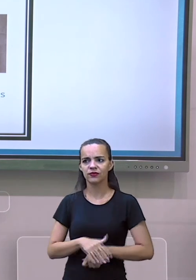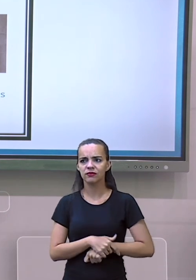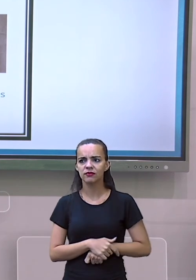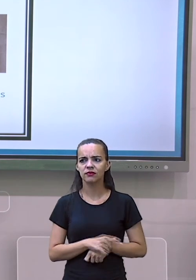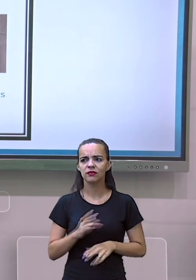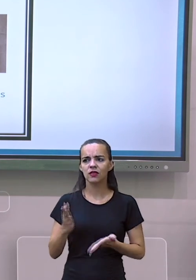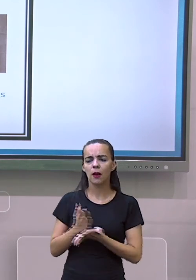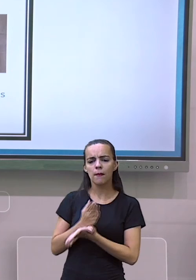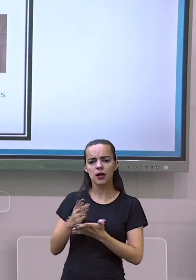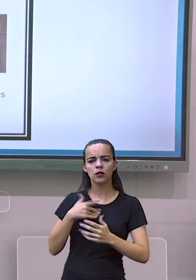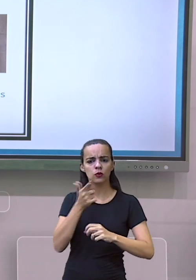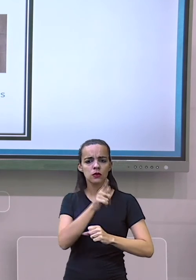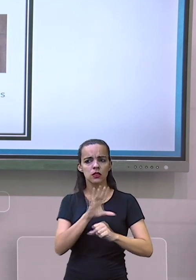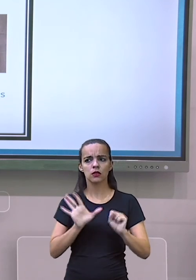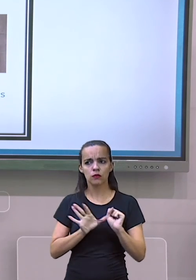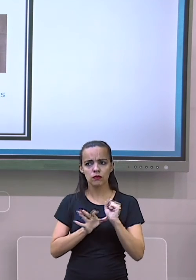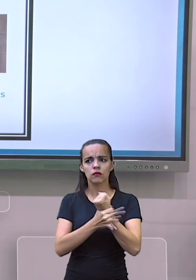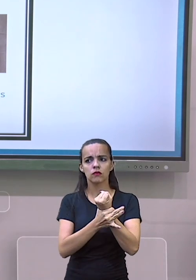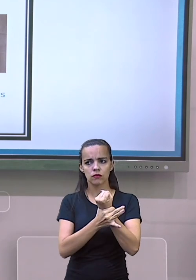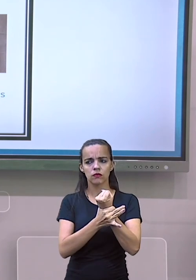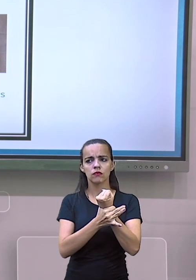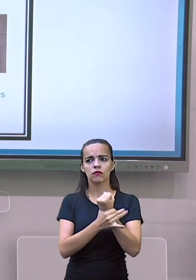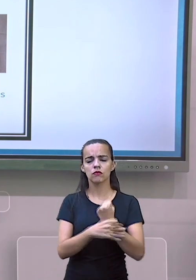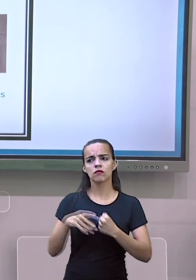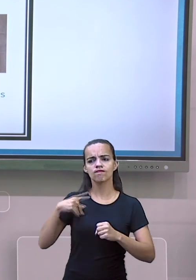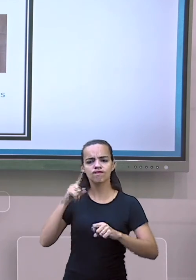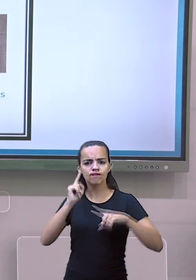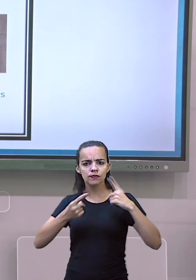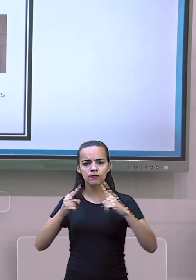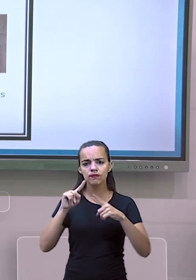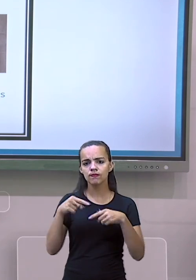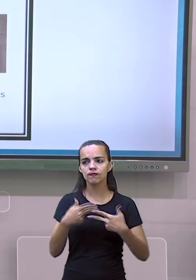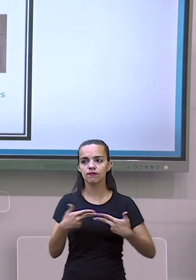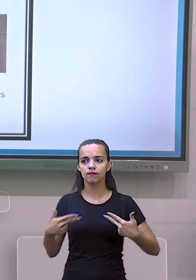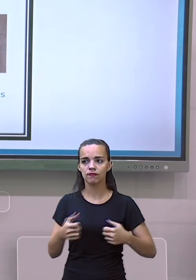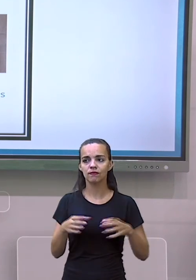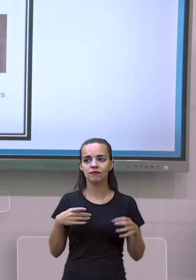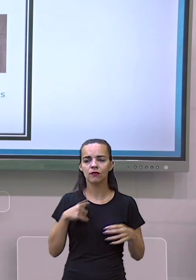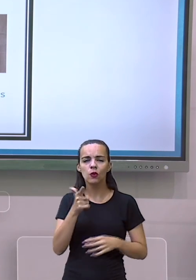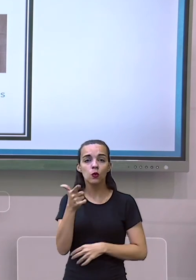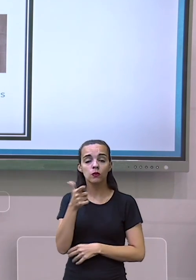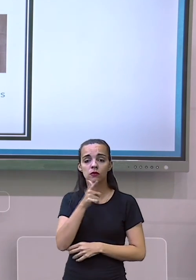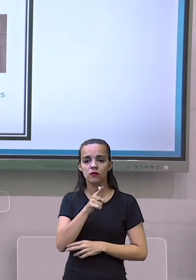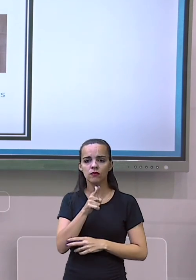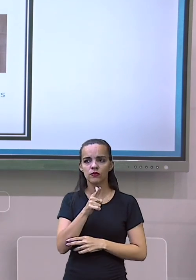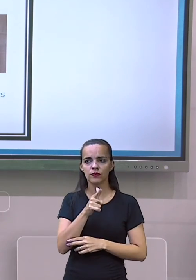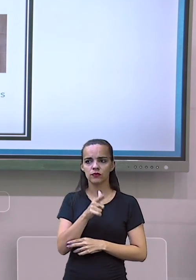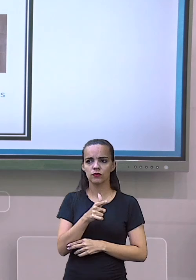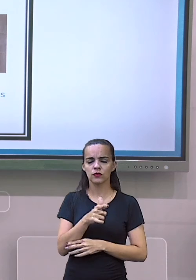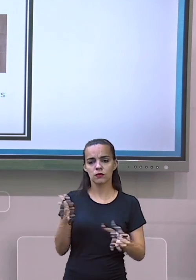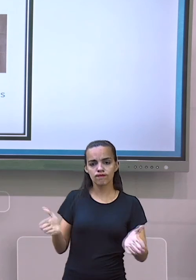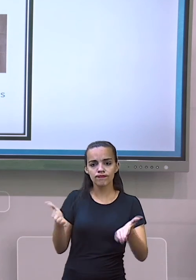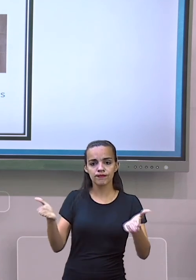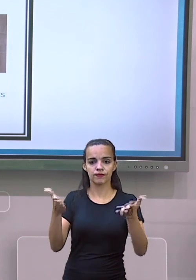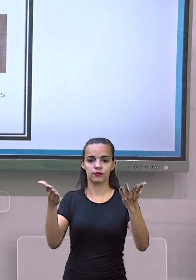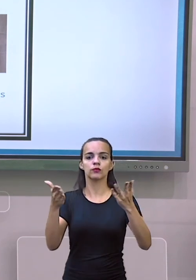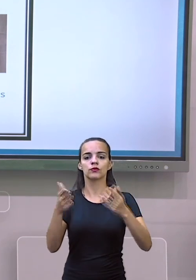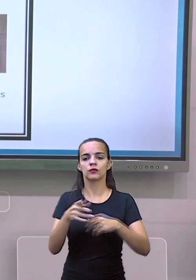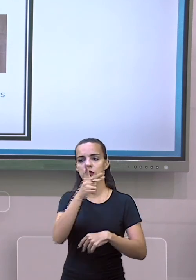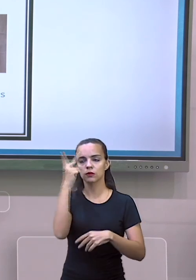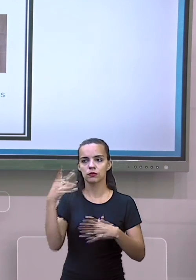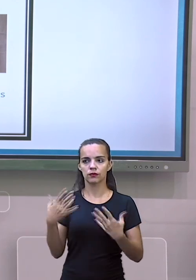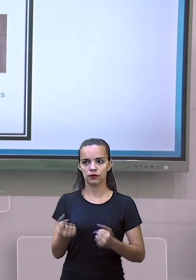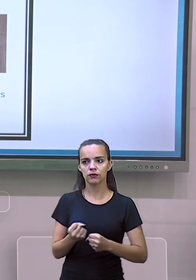mas fortaleceu este sob seu comando e cometeu incontáveis violações dos direitos